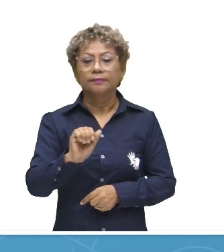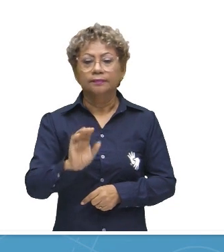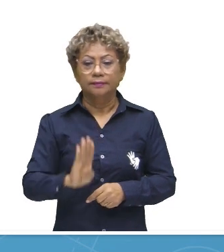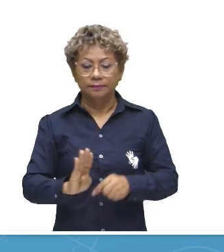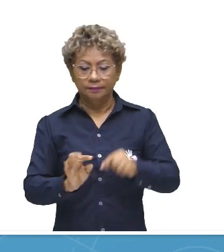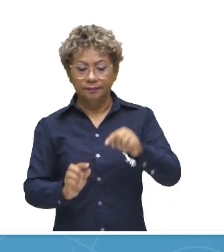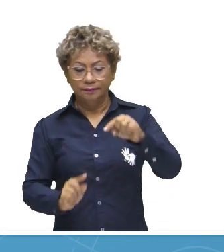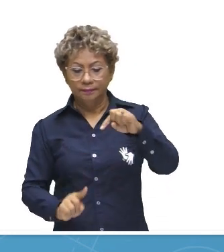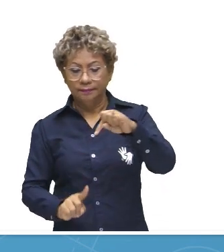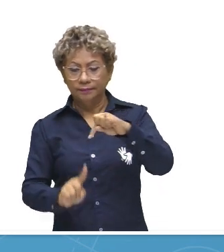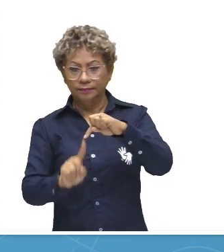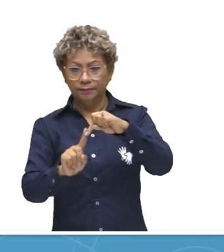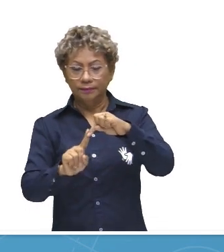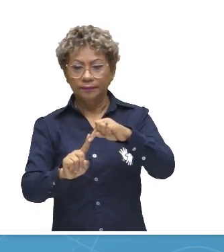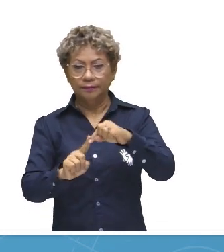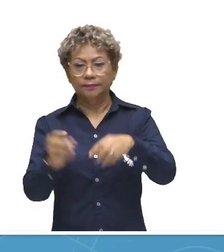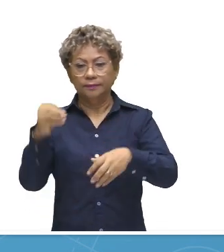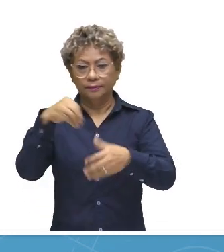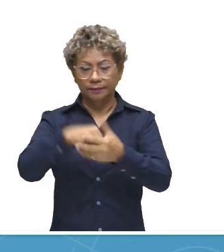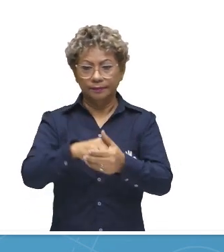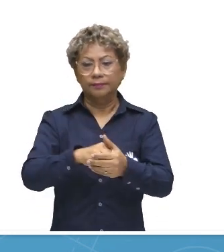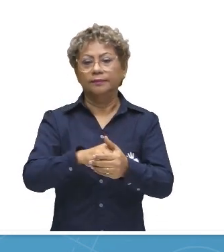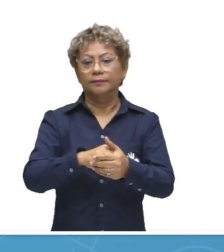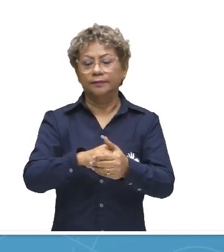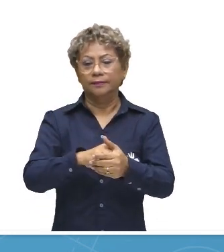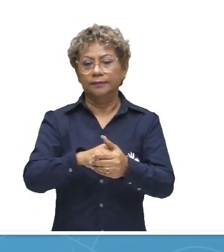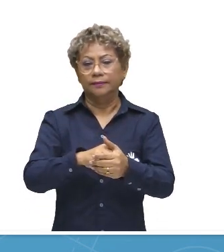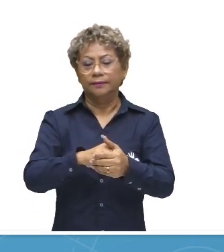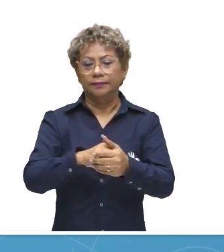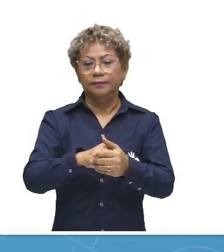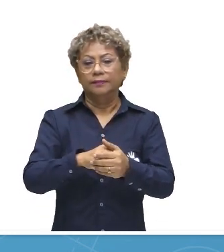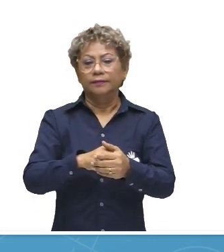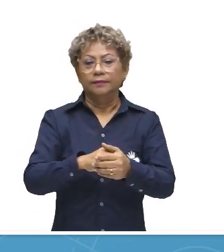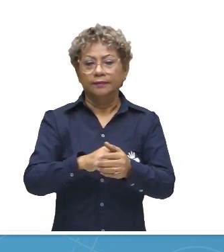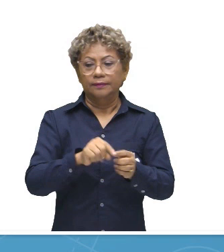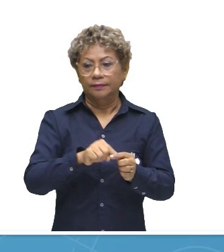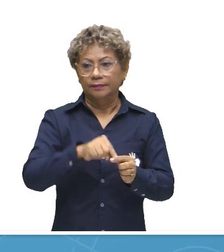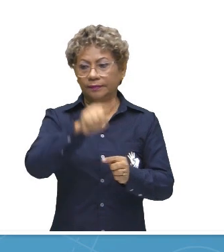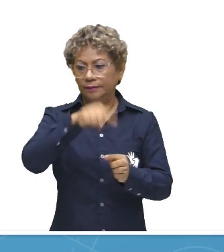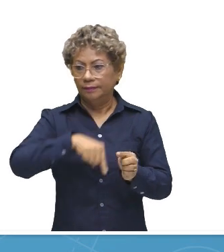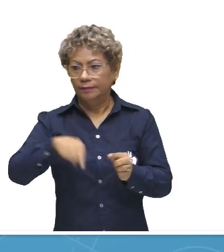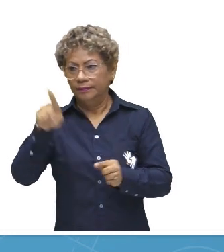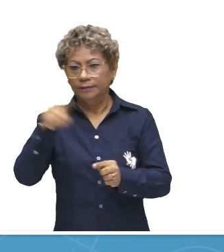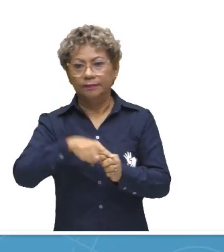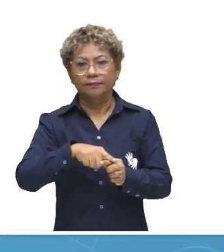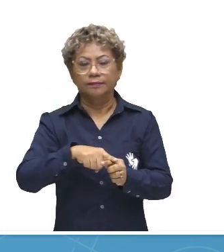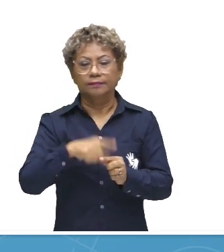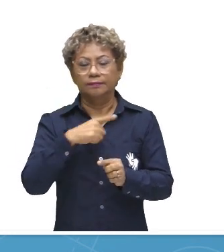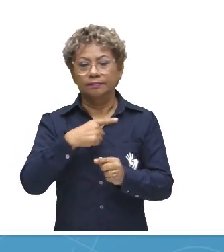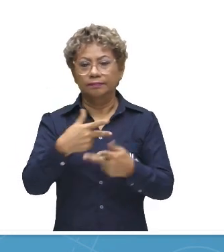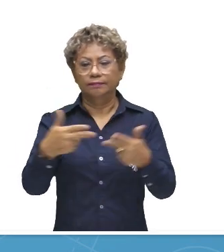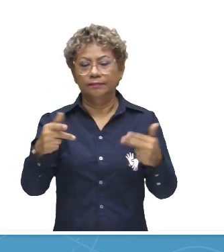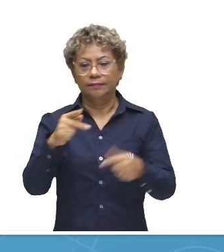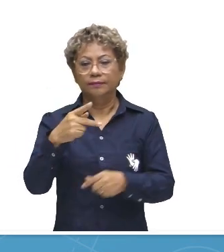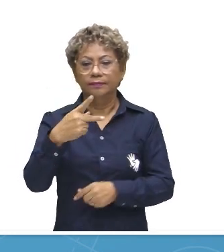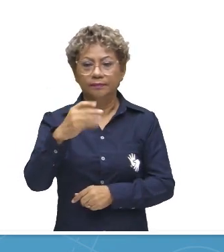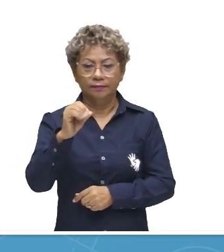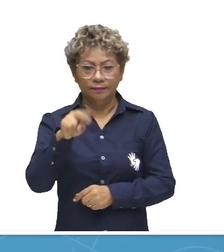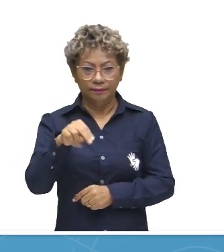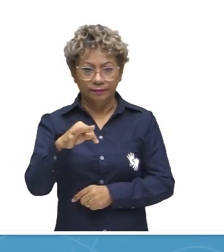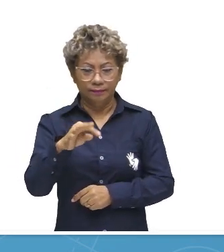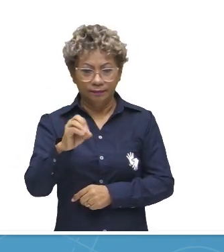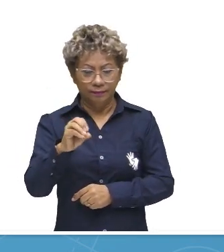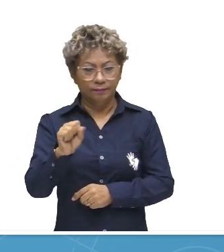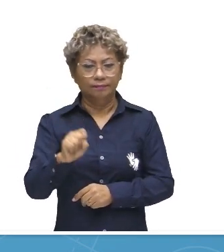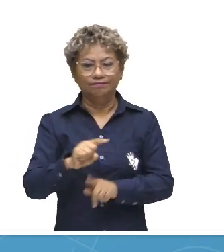único segmento que liga esses pontos? Não, né? Eu não posso considerar isso, né? Se no seu interior existe